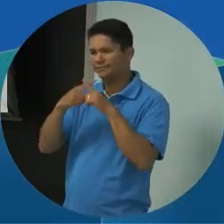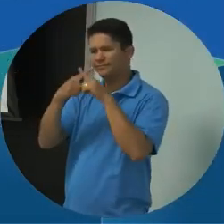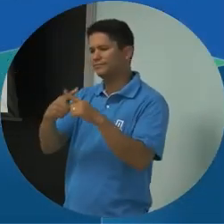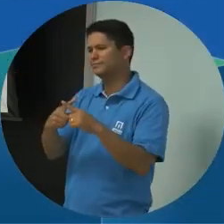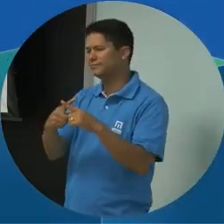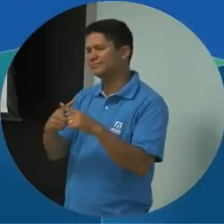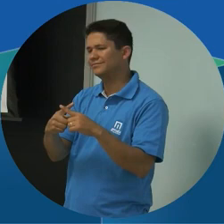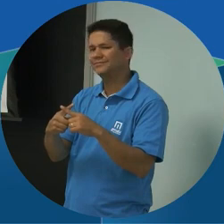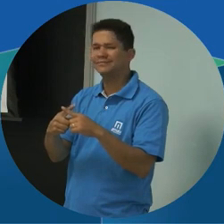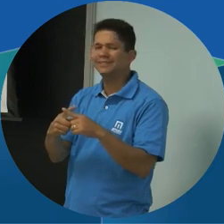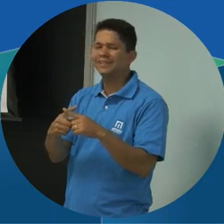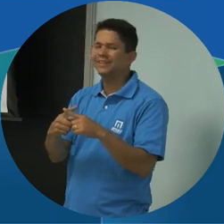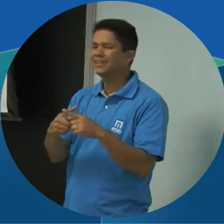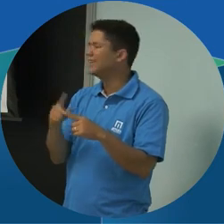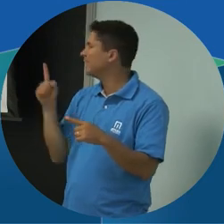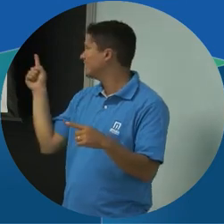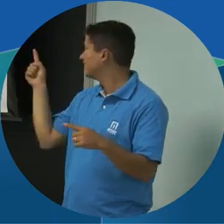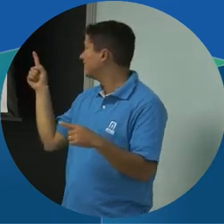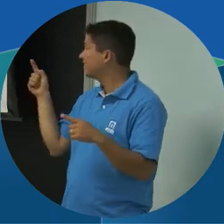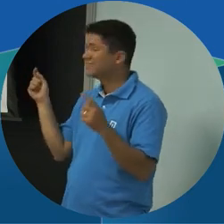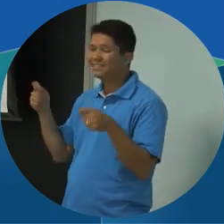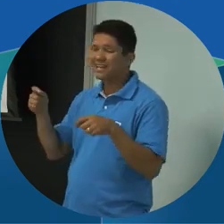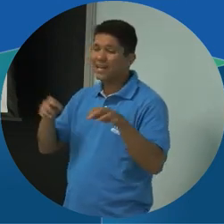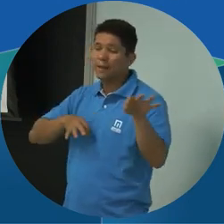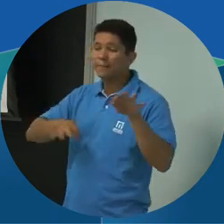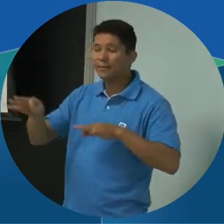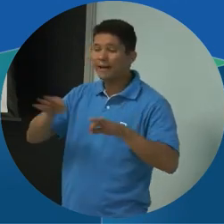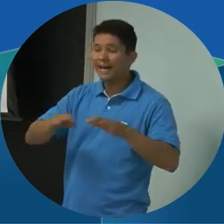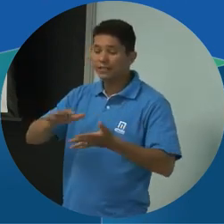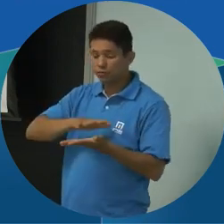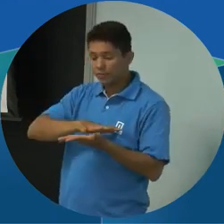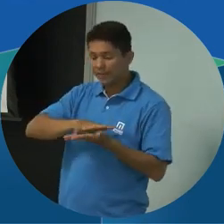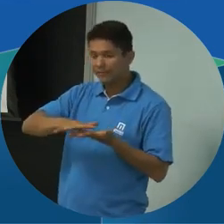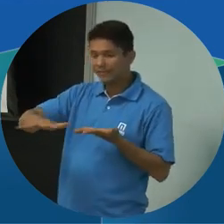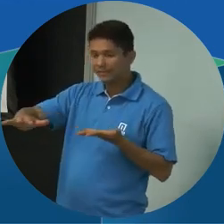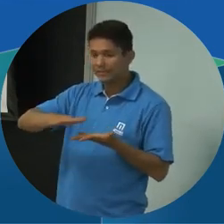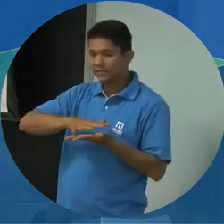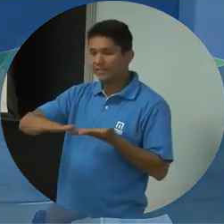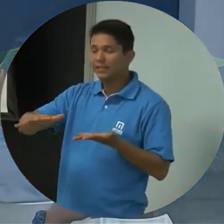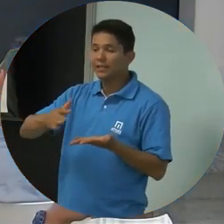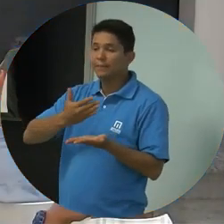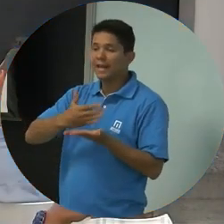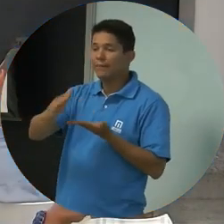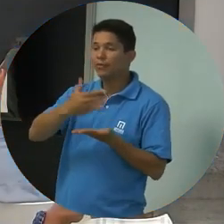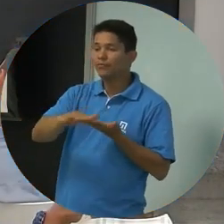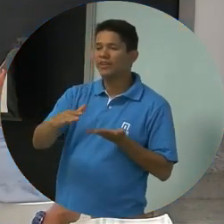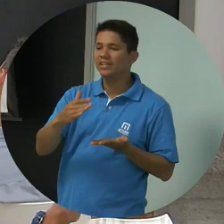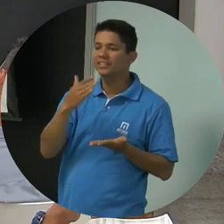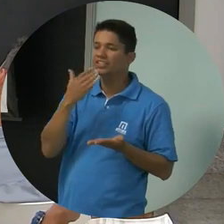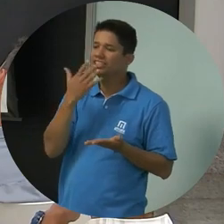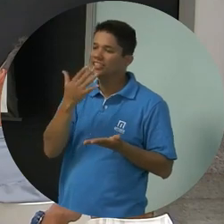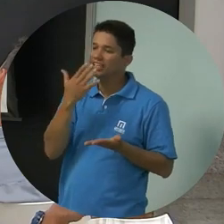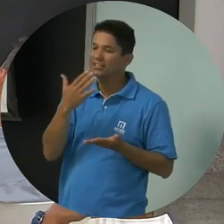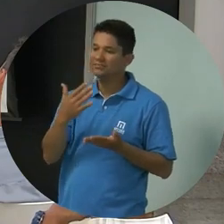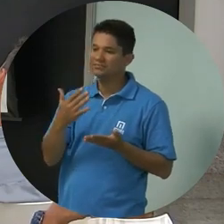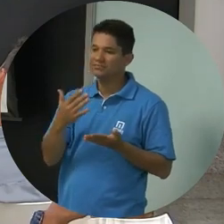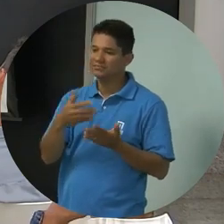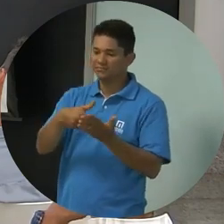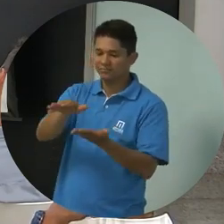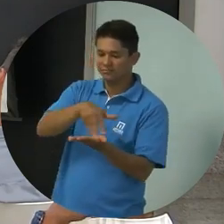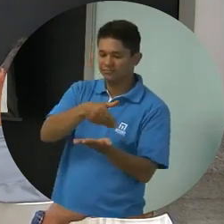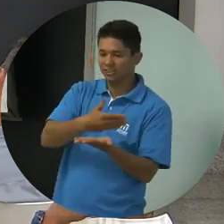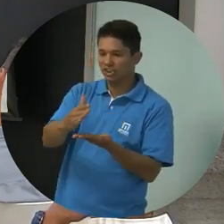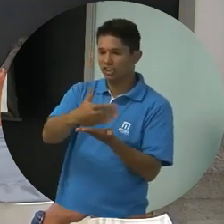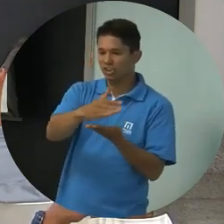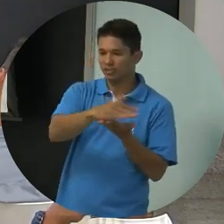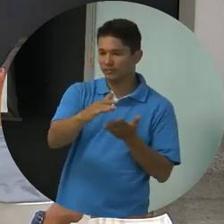uma pistola mais direcionada para a preparação de superfície para a parte de remoção de tintas. Tá? Para o nosso caso aqui,